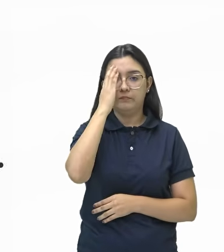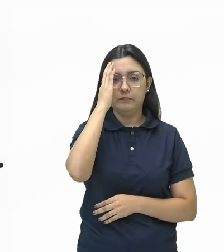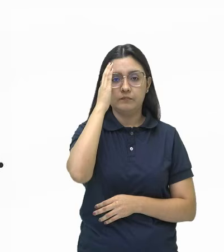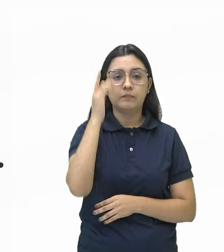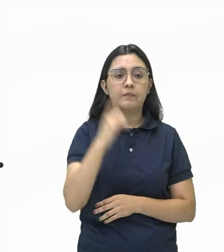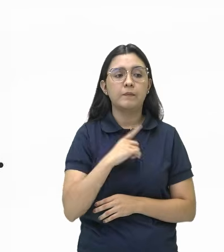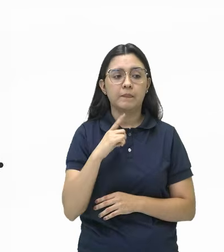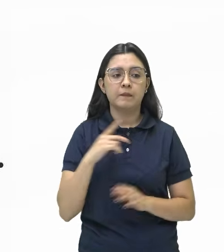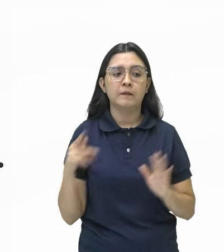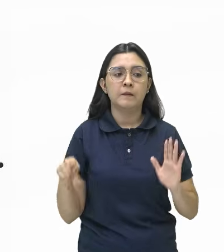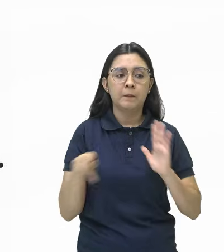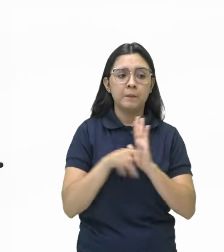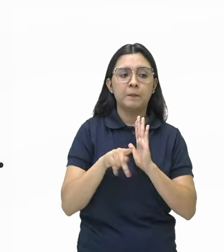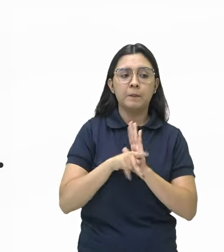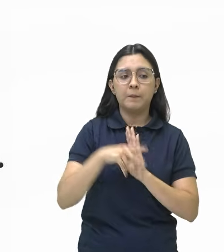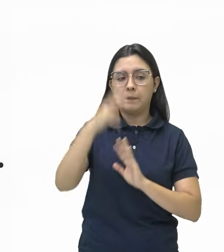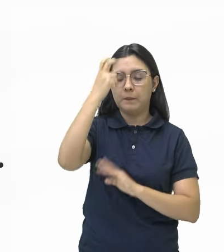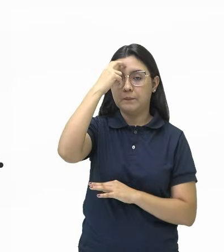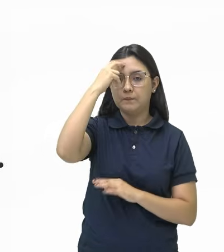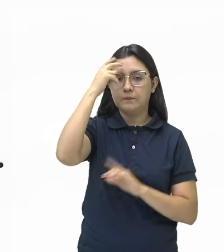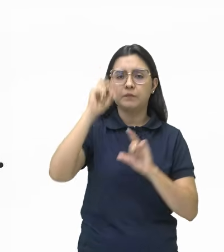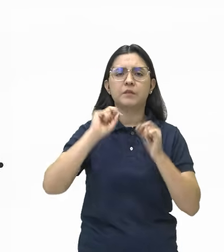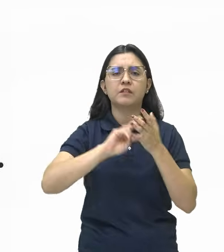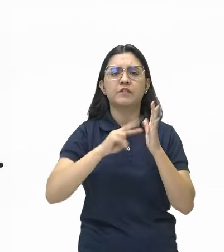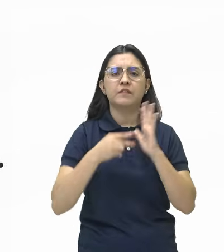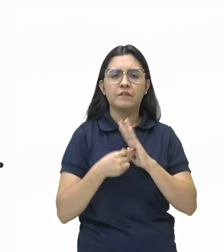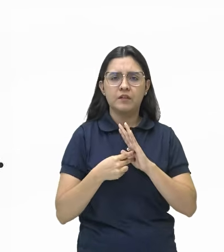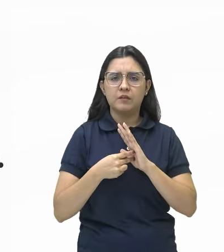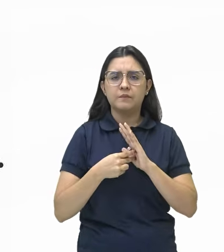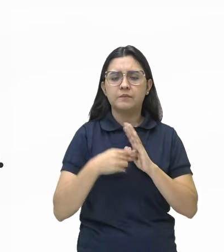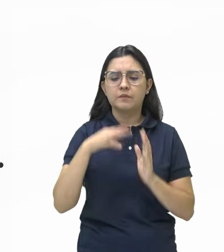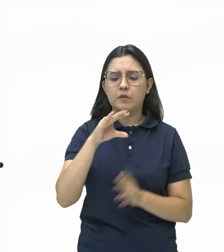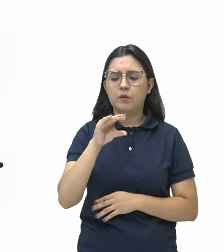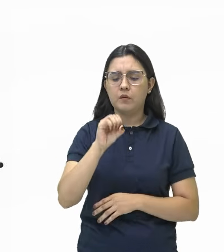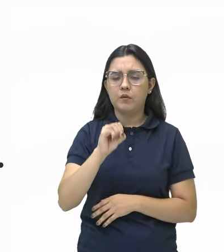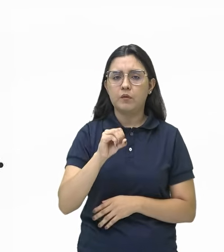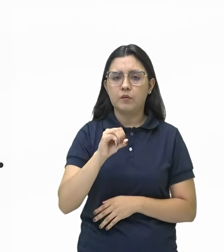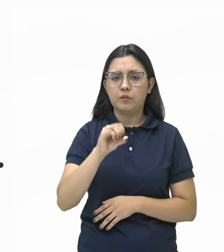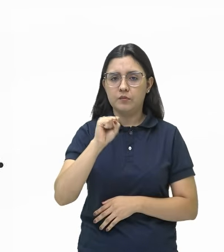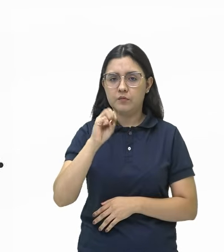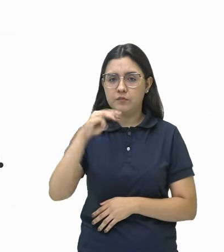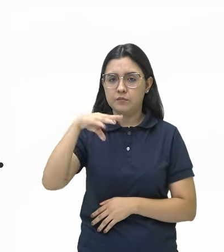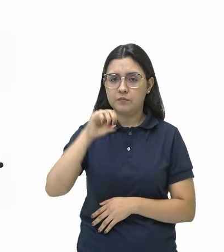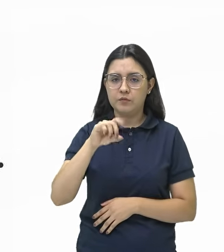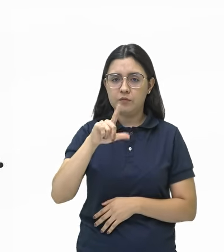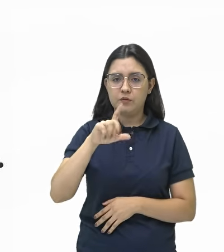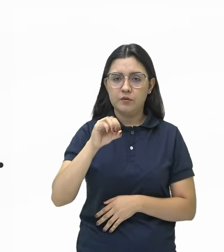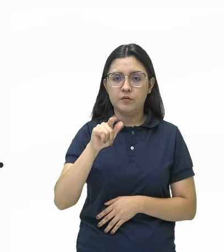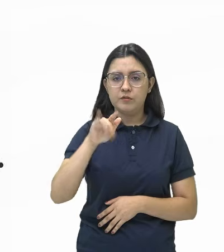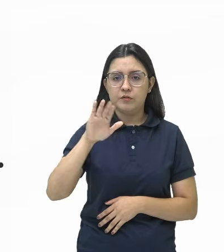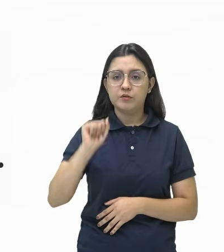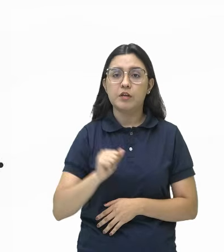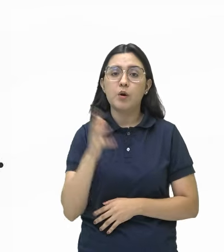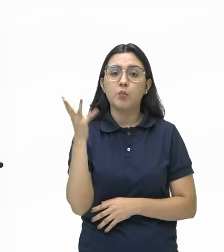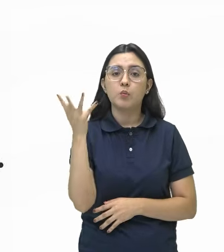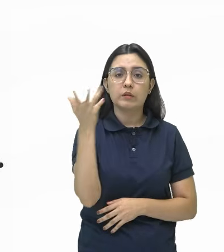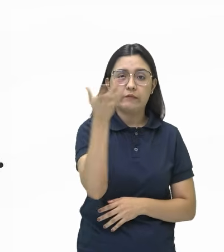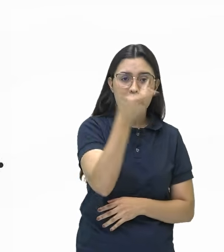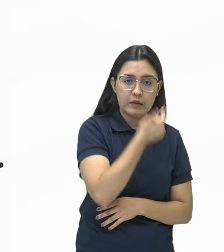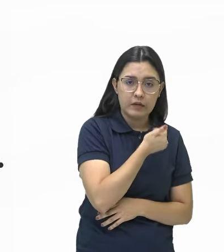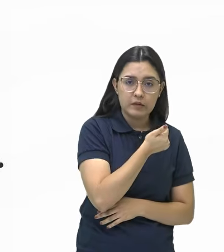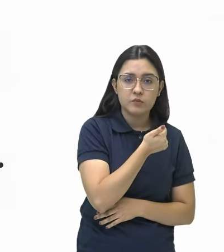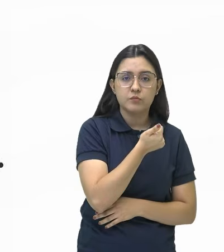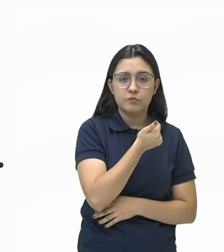sua cosmologia. O que é cosmologia? O universo, o logos, né?